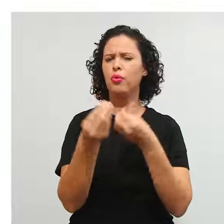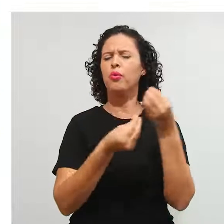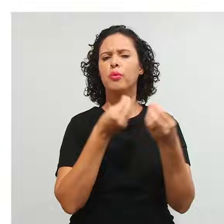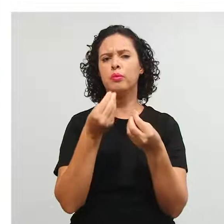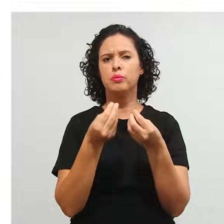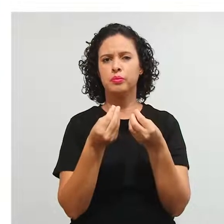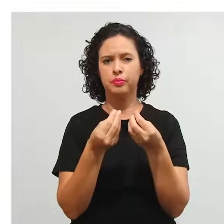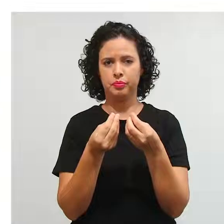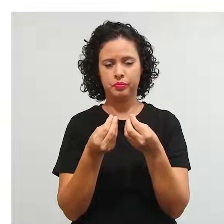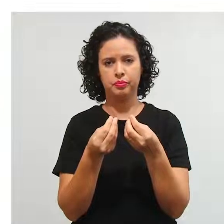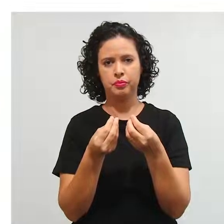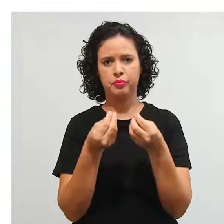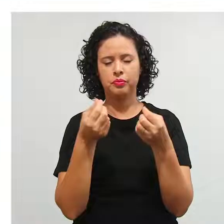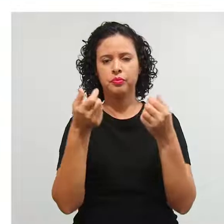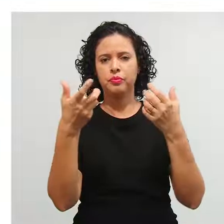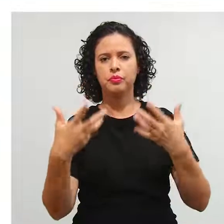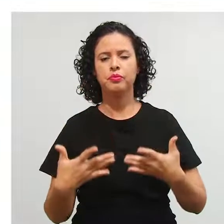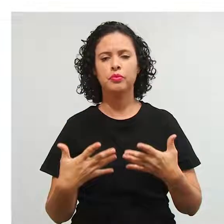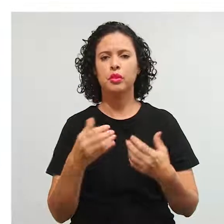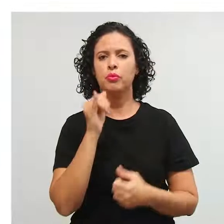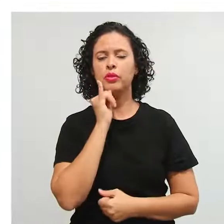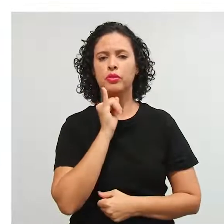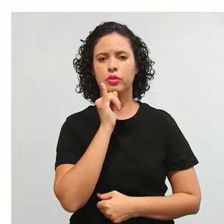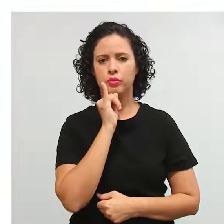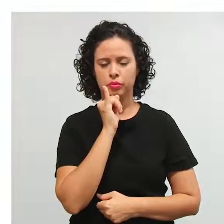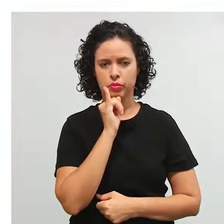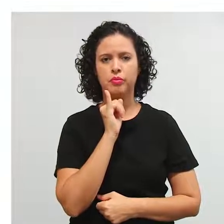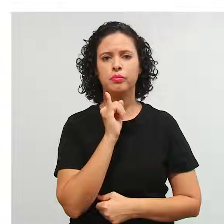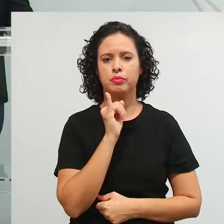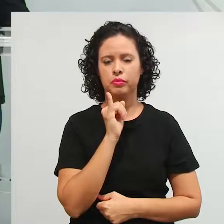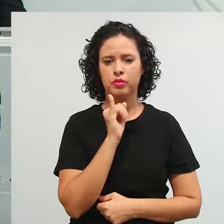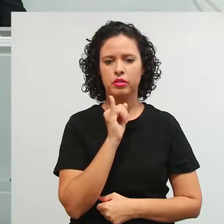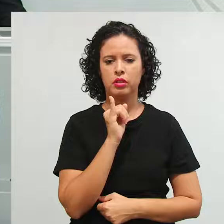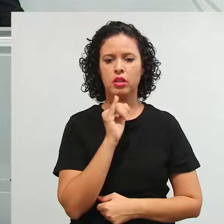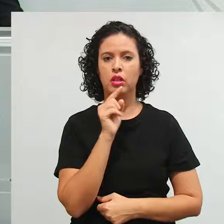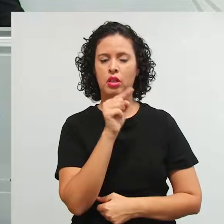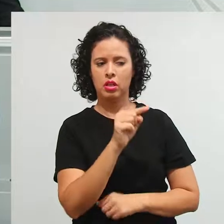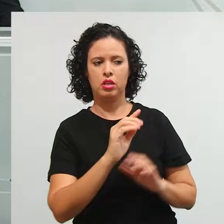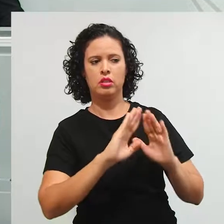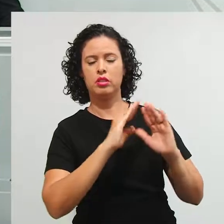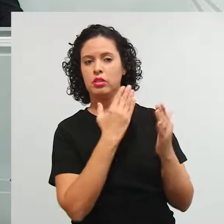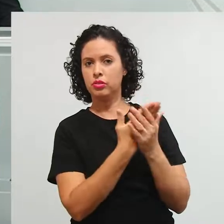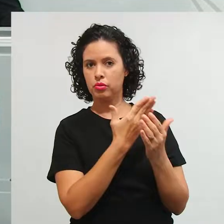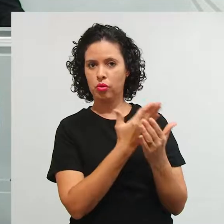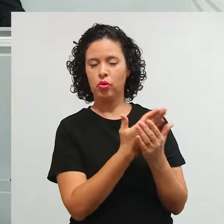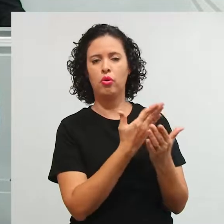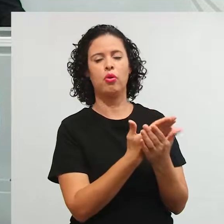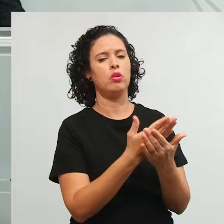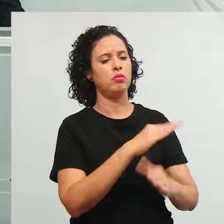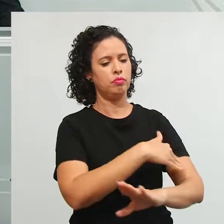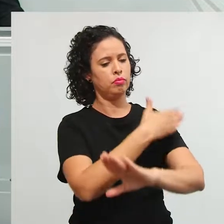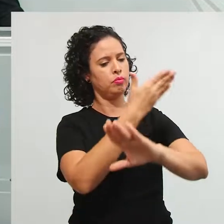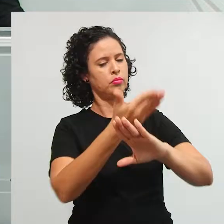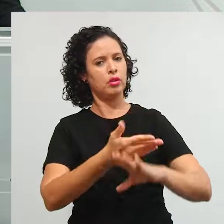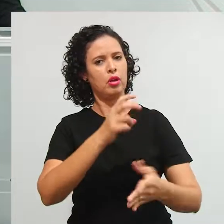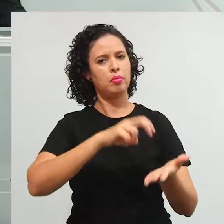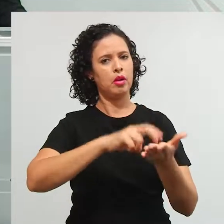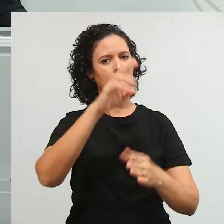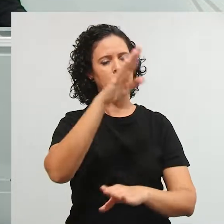lá. Vamos citar aqui um exemplo, continuar com o exemplo lá da escola de tempo